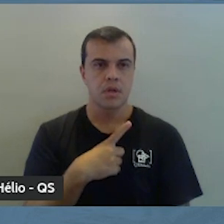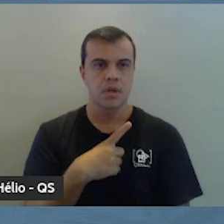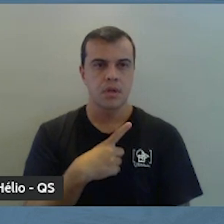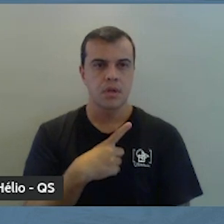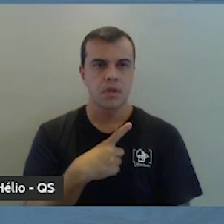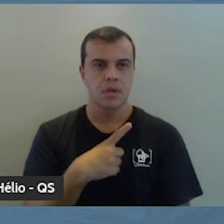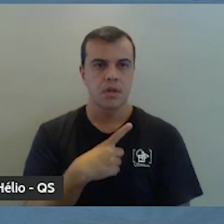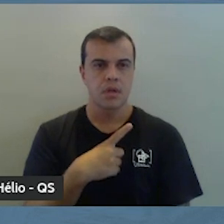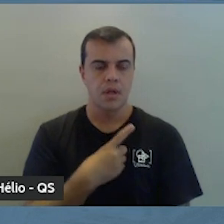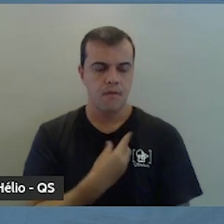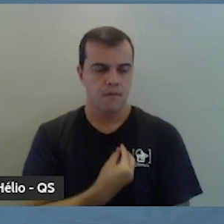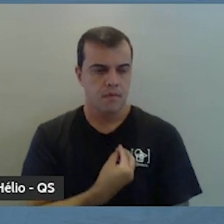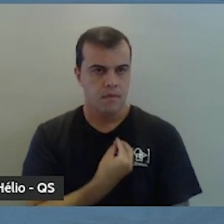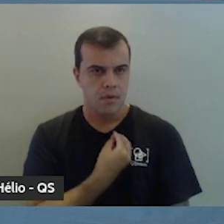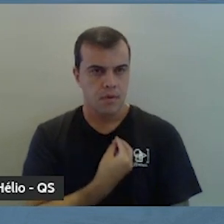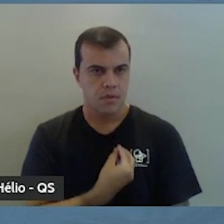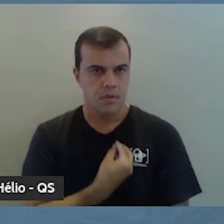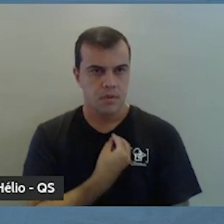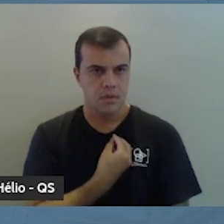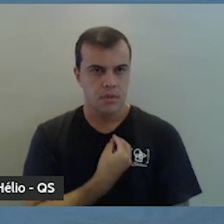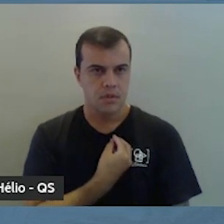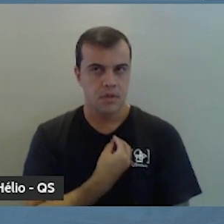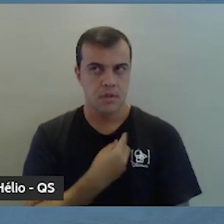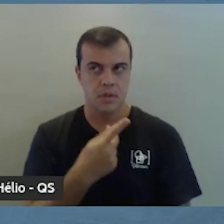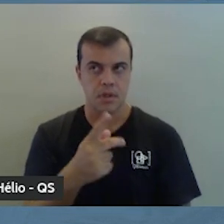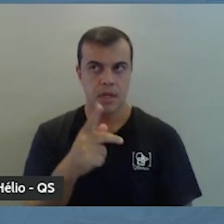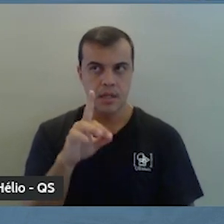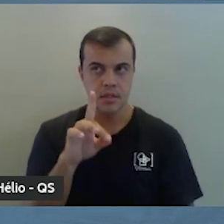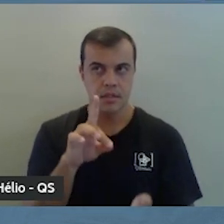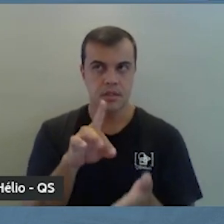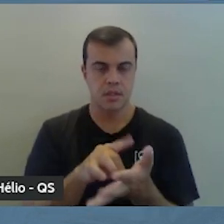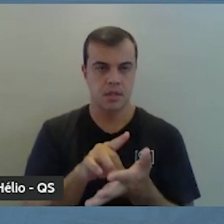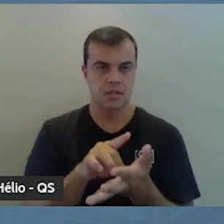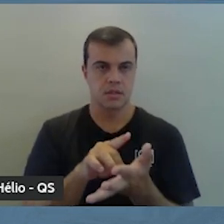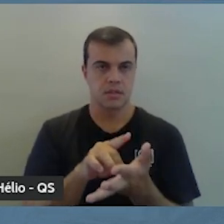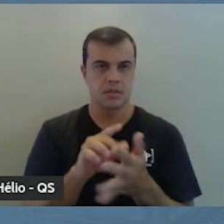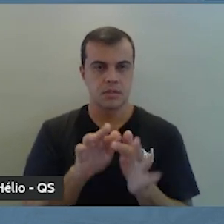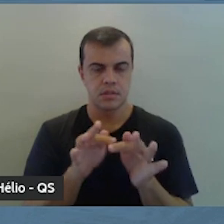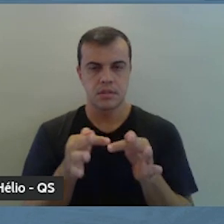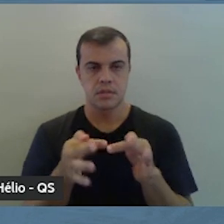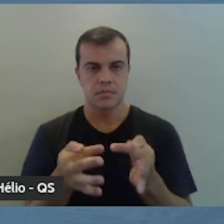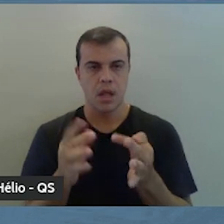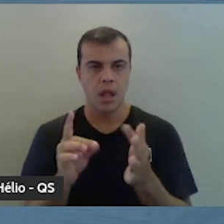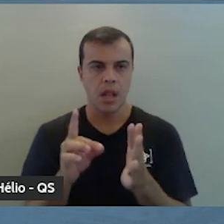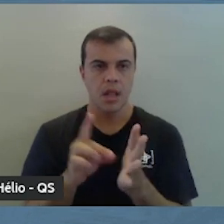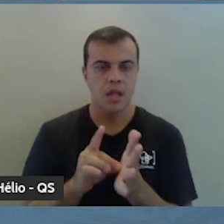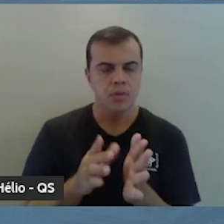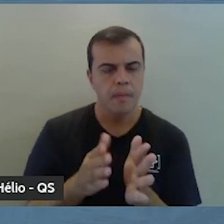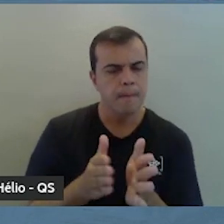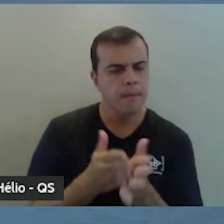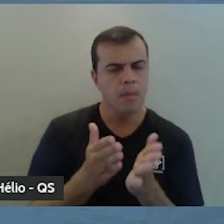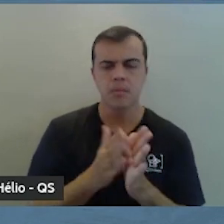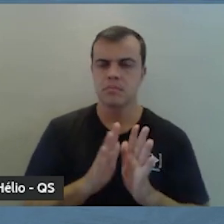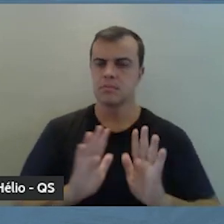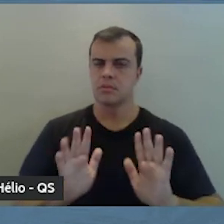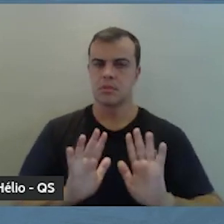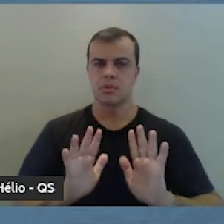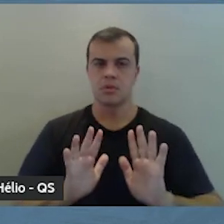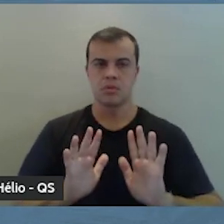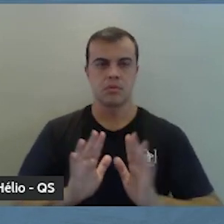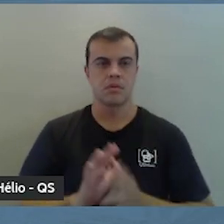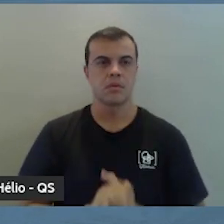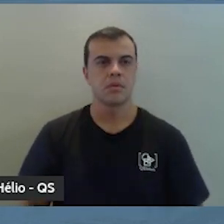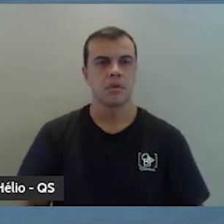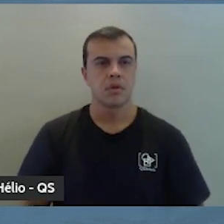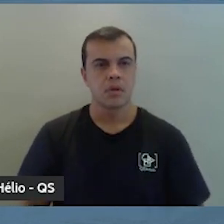que vivencia essa realidade, né? Essa realidade simples, essa realidade pobre. Não é isso, definitivamente.